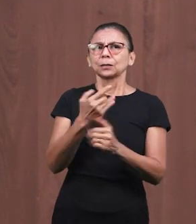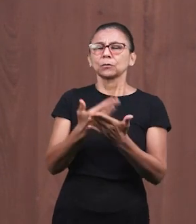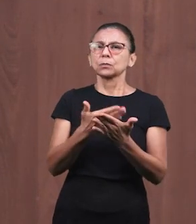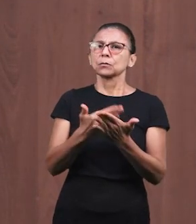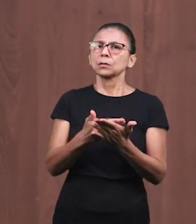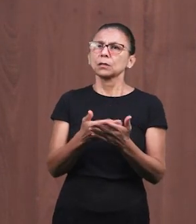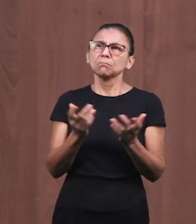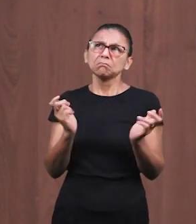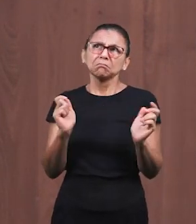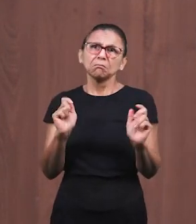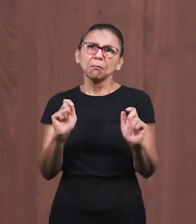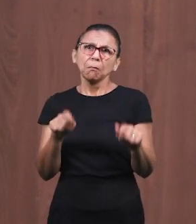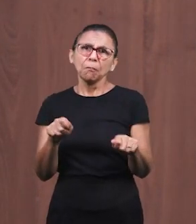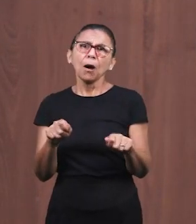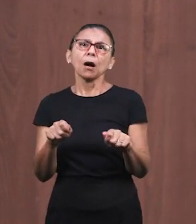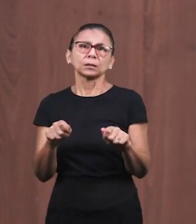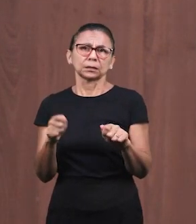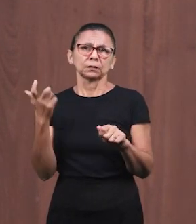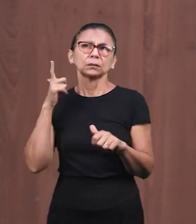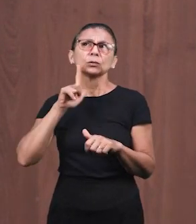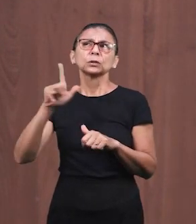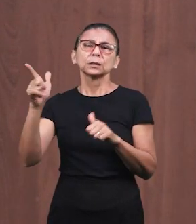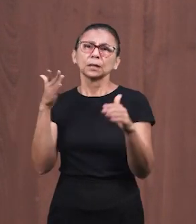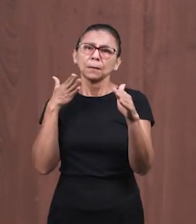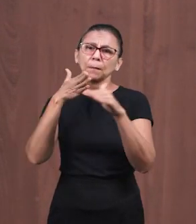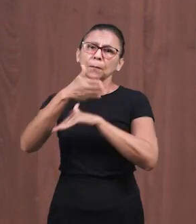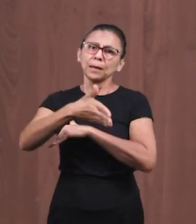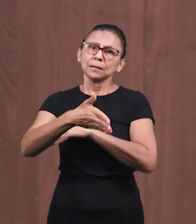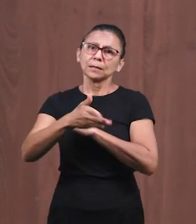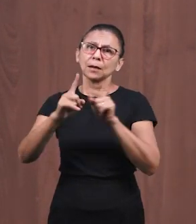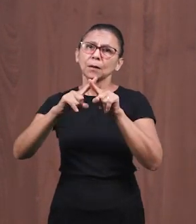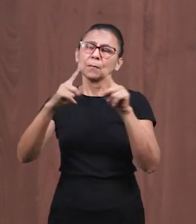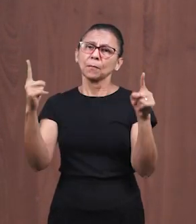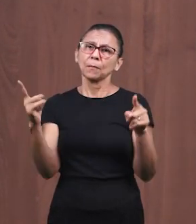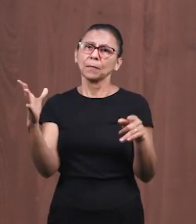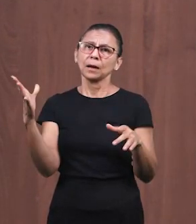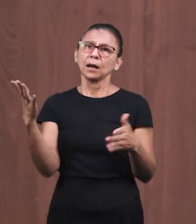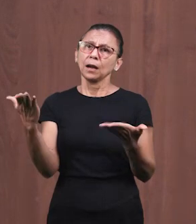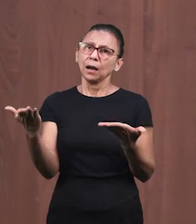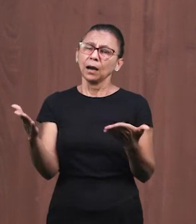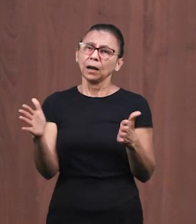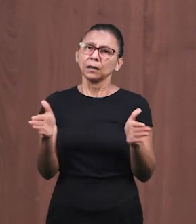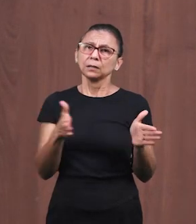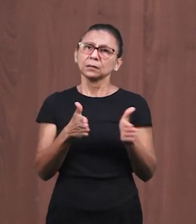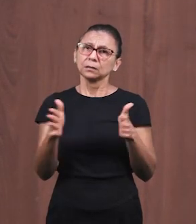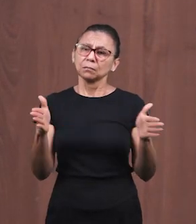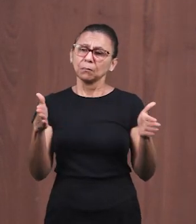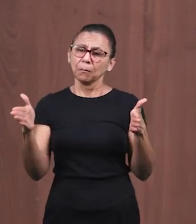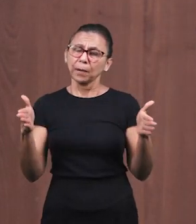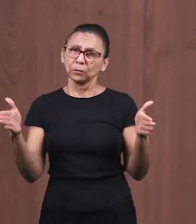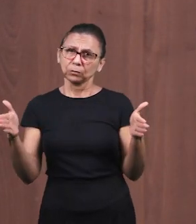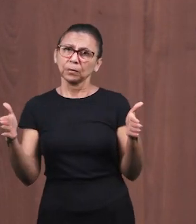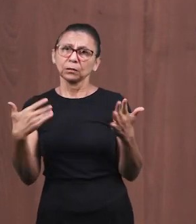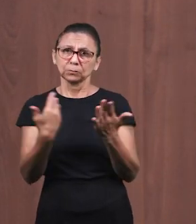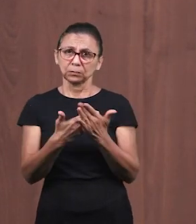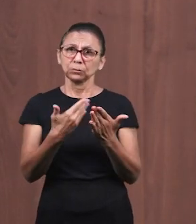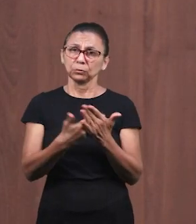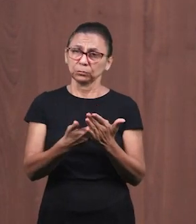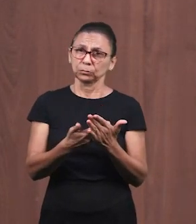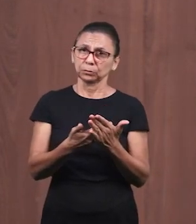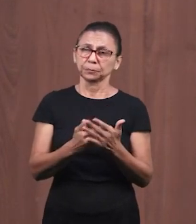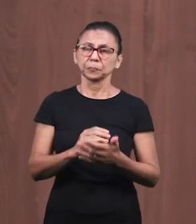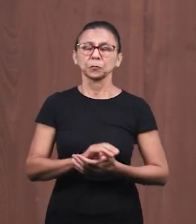semana, até poderá conquistar a vaga almejada, porém, levará mais tempo e mais anos de estudo.